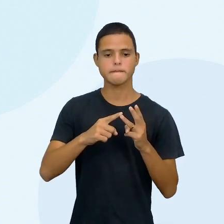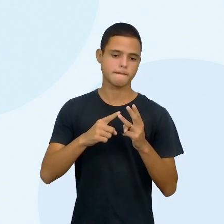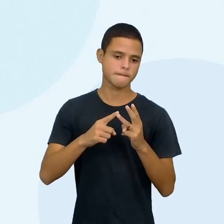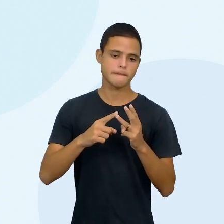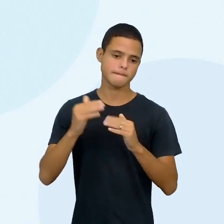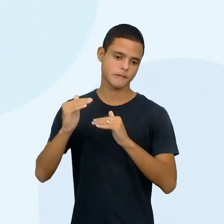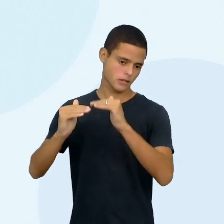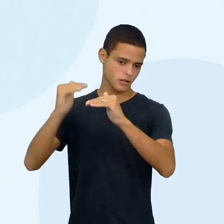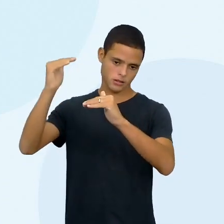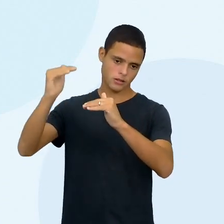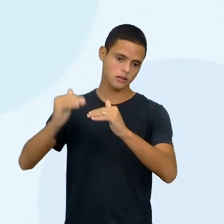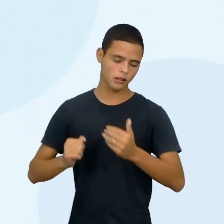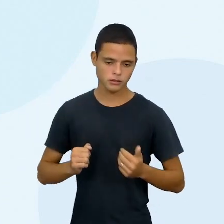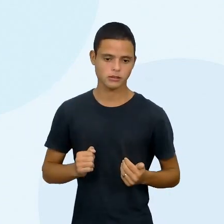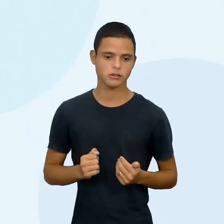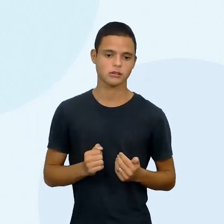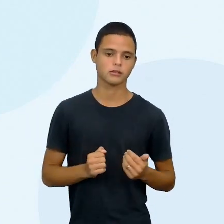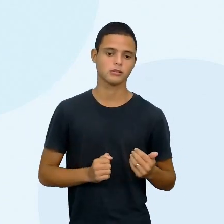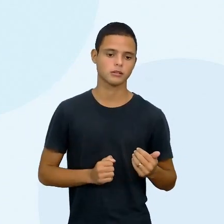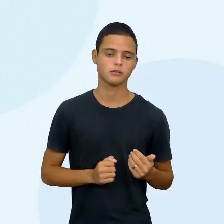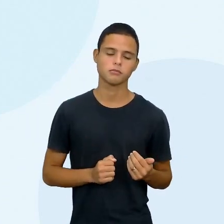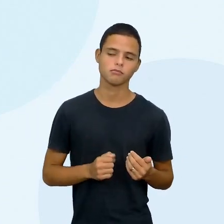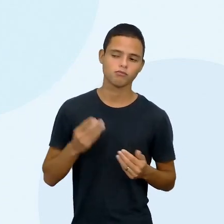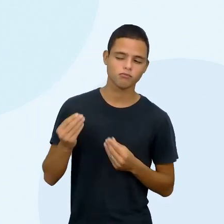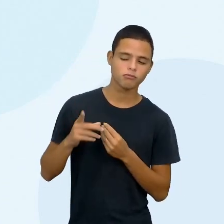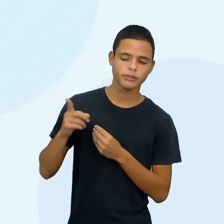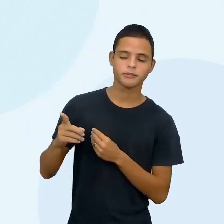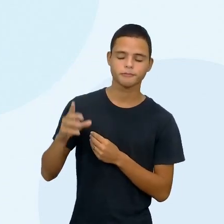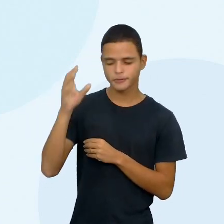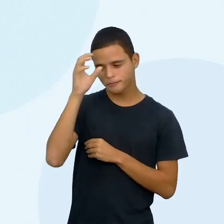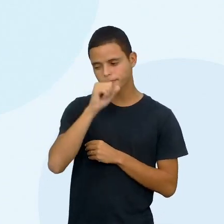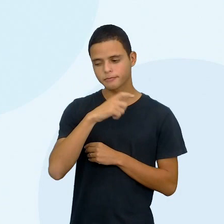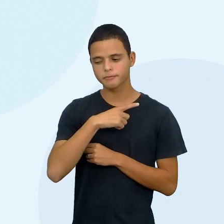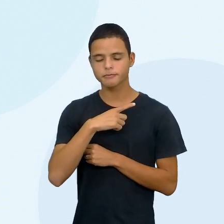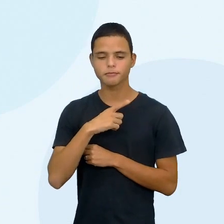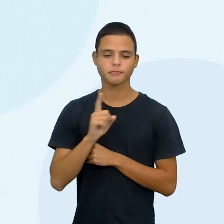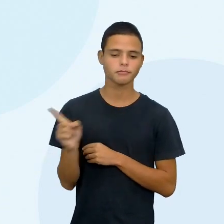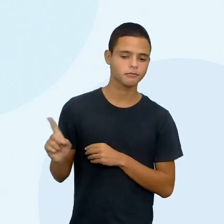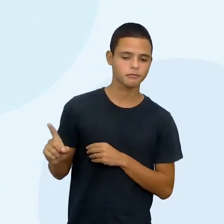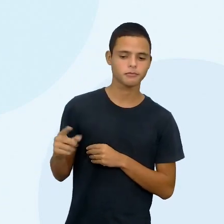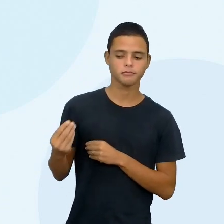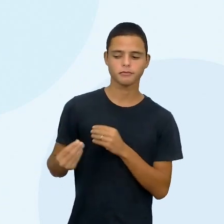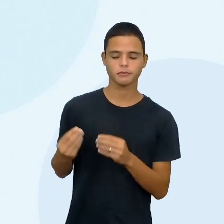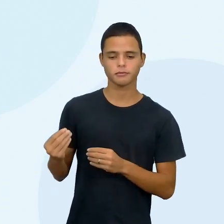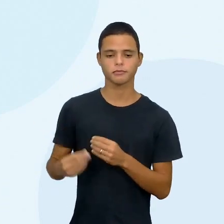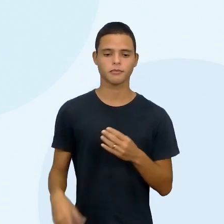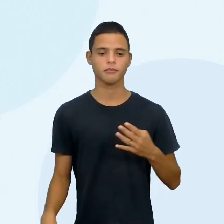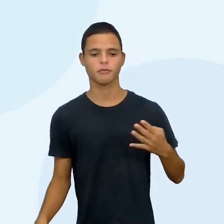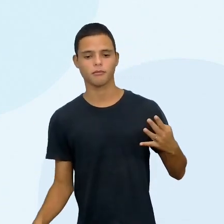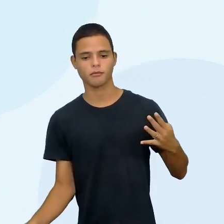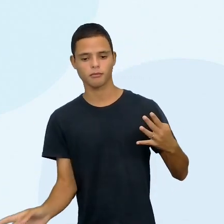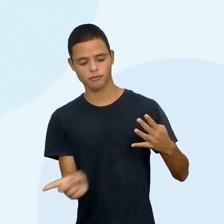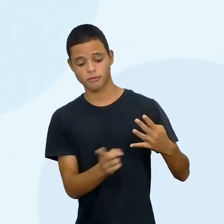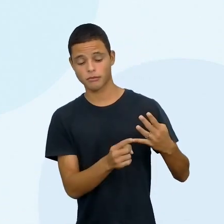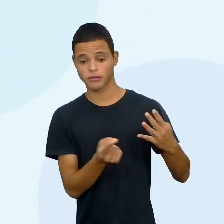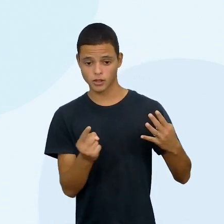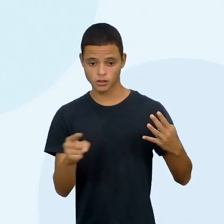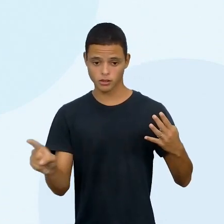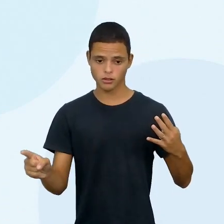descrição do desempenho, dos indicadores, dos descritores,